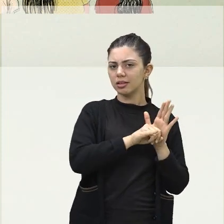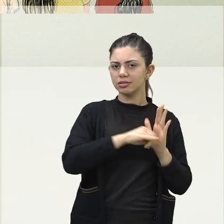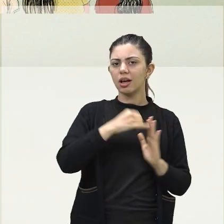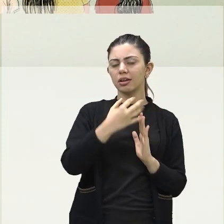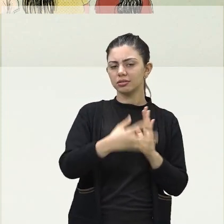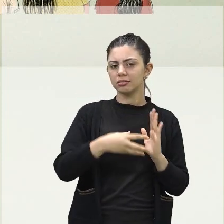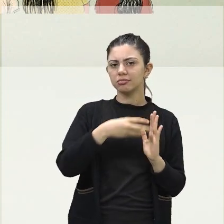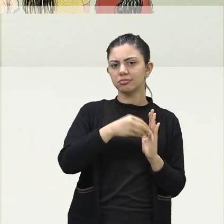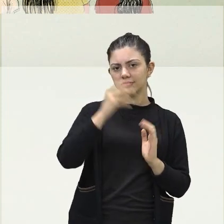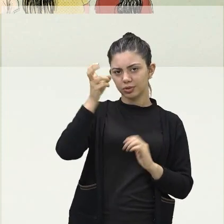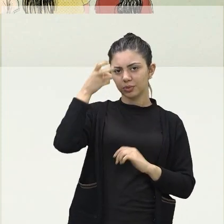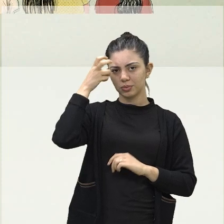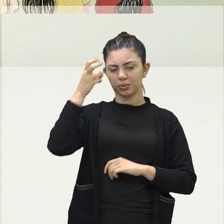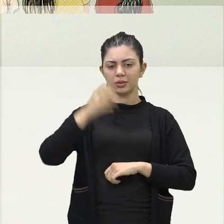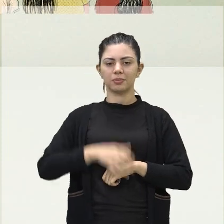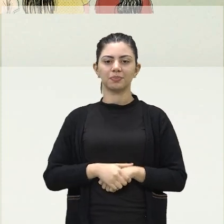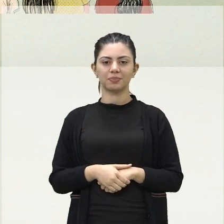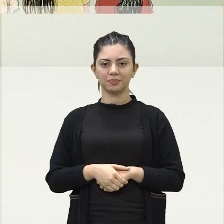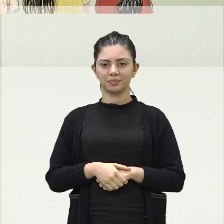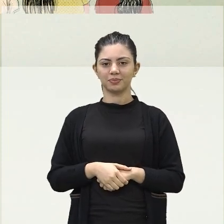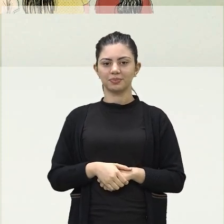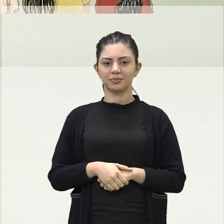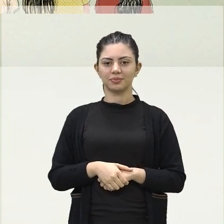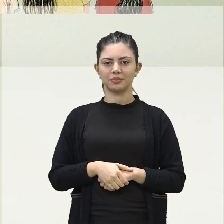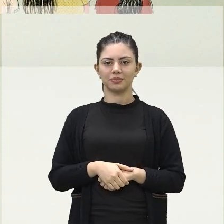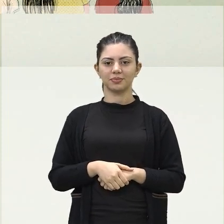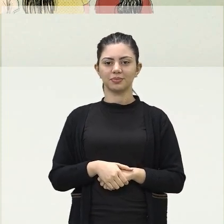cultural da Amazônia. Acompanhe comigo.